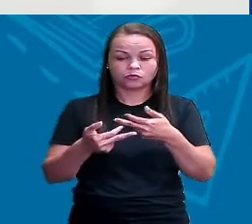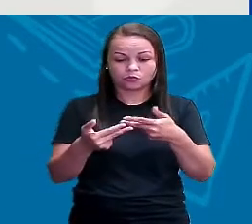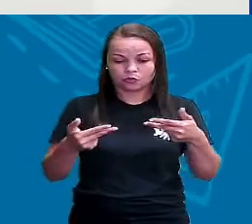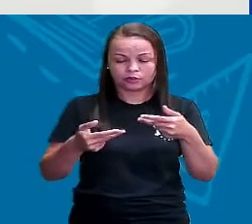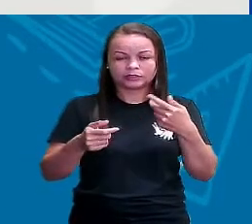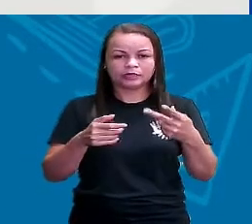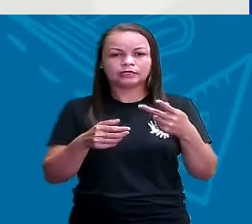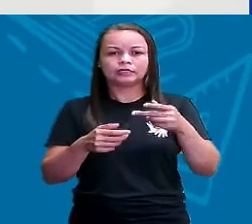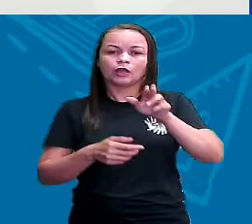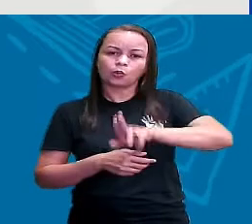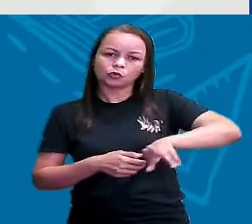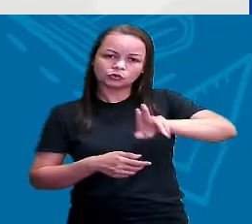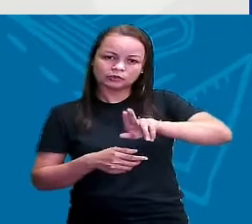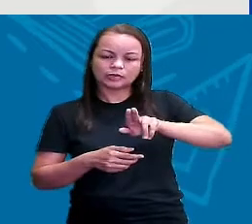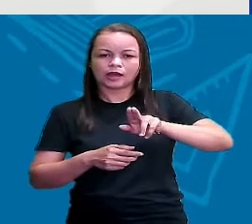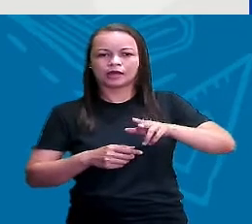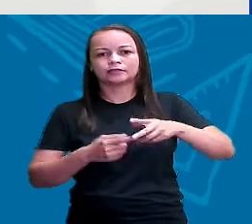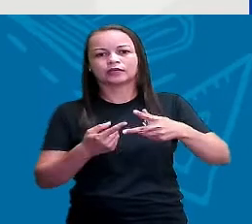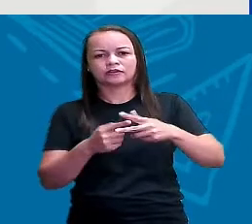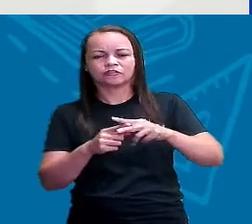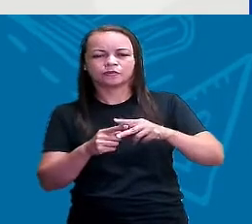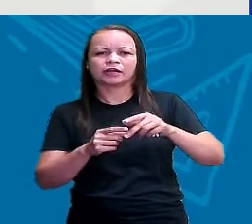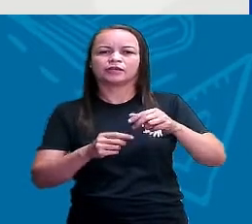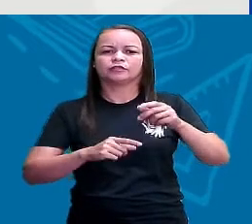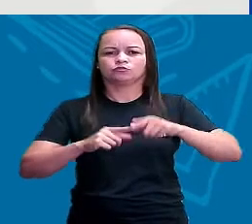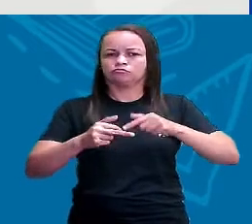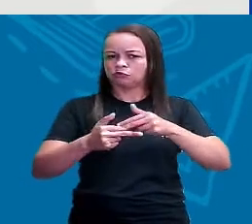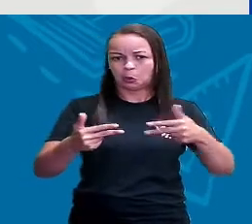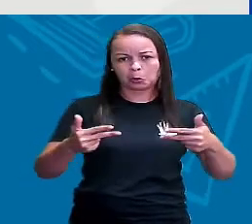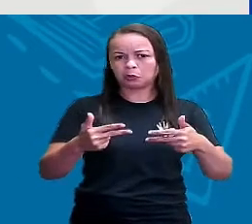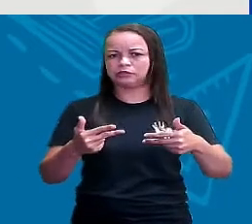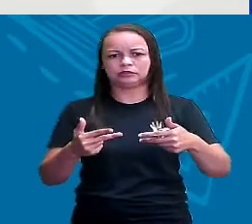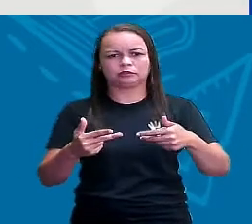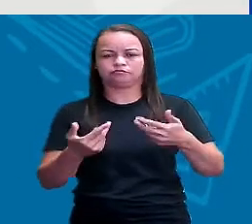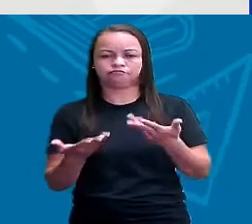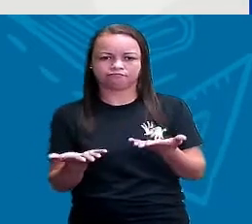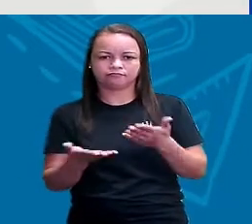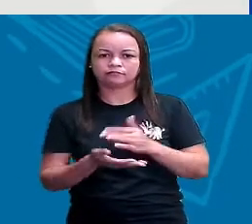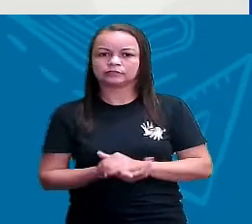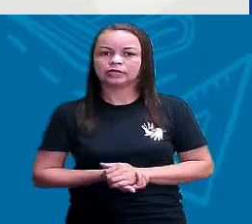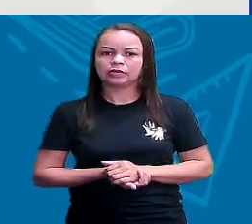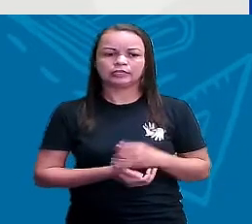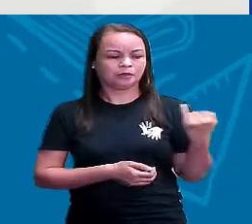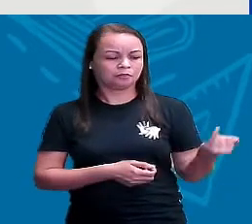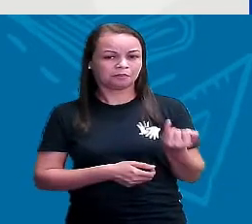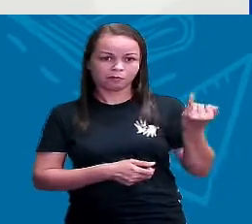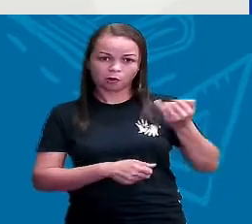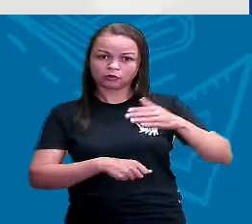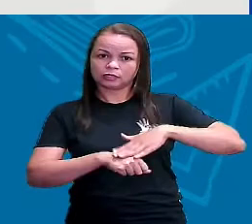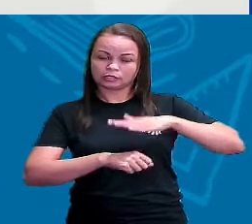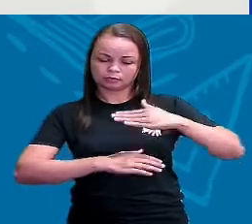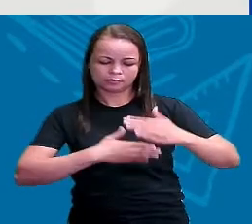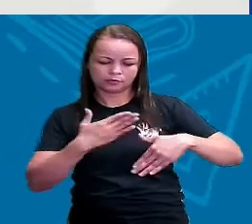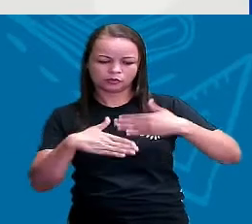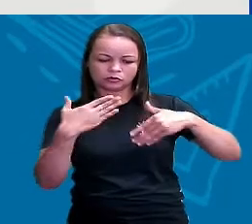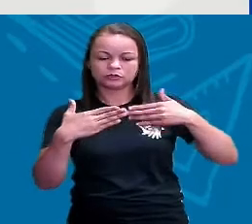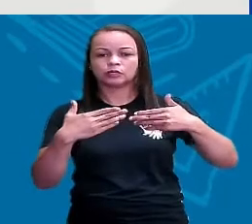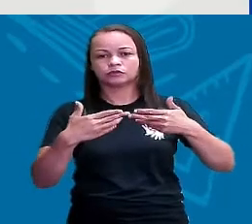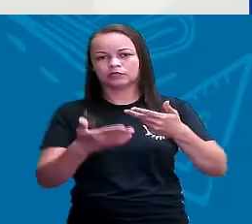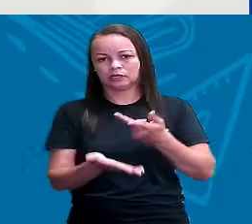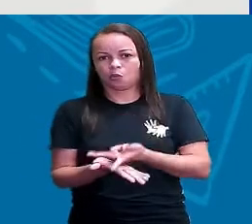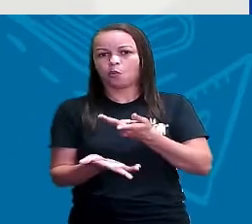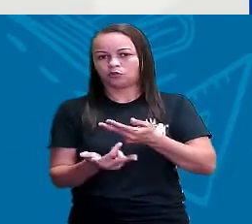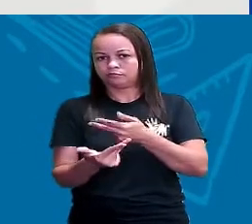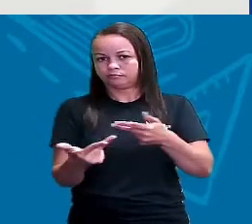na fabricação de alguma coisa, algum objeto, né? Alguma coisa. O que é essencial para o desenvolvimento ou a produção de algo.